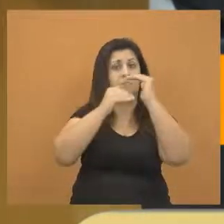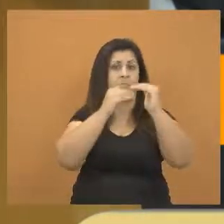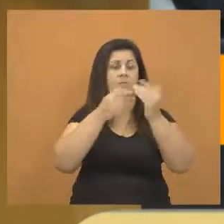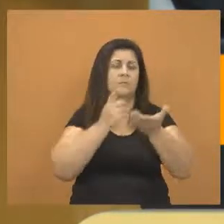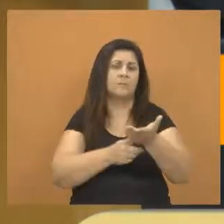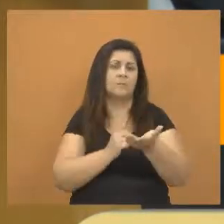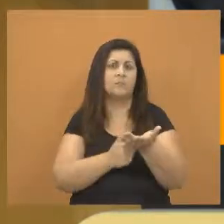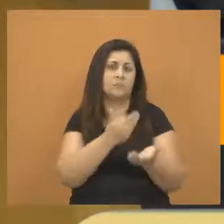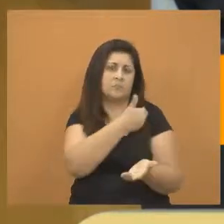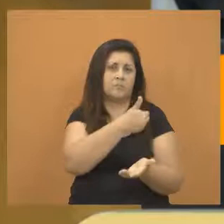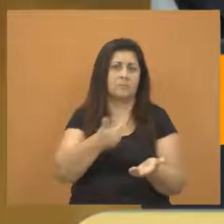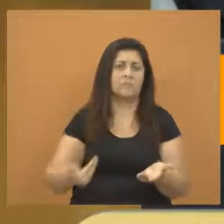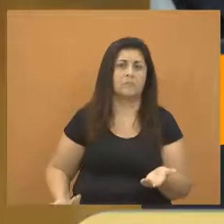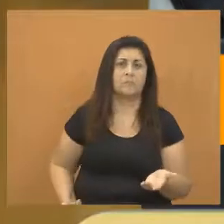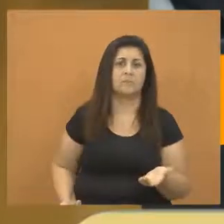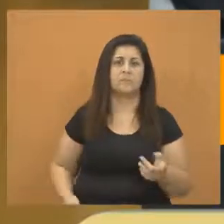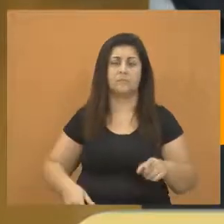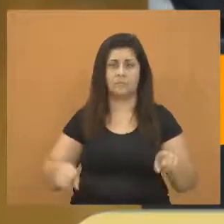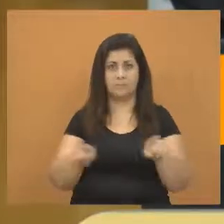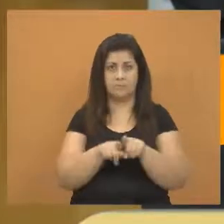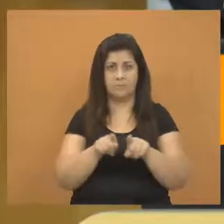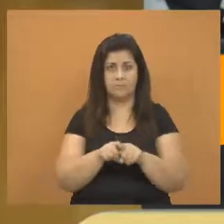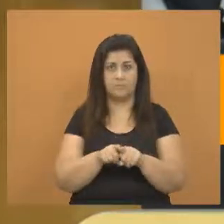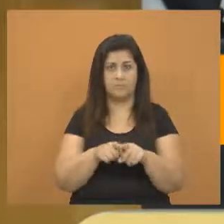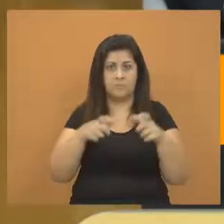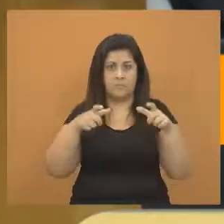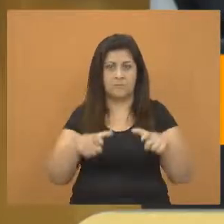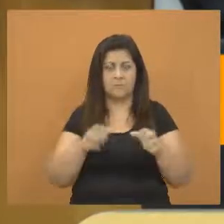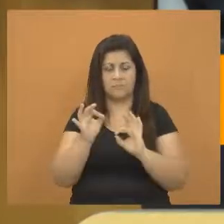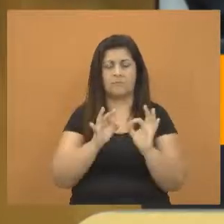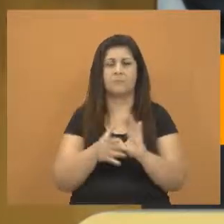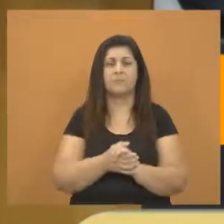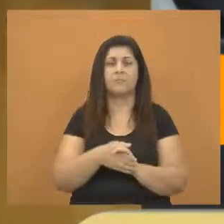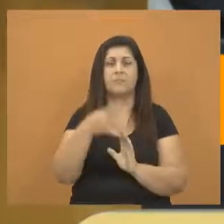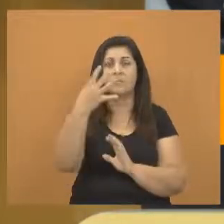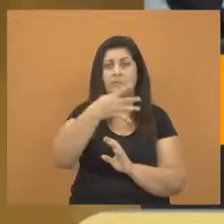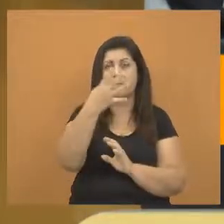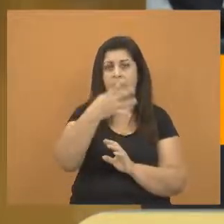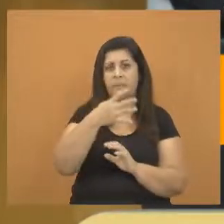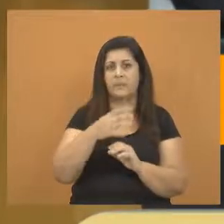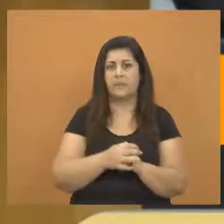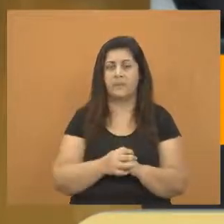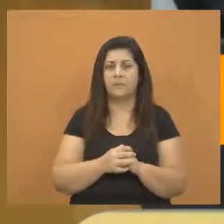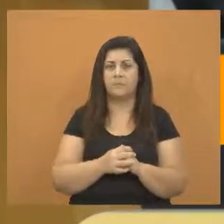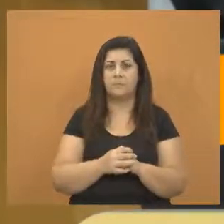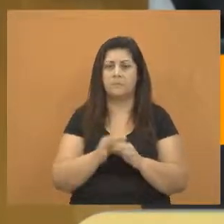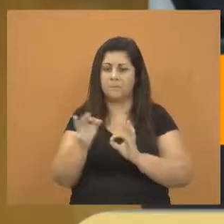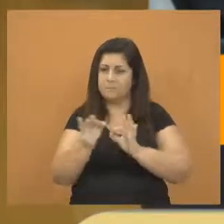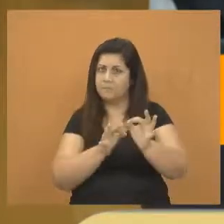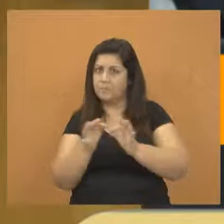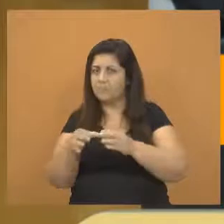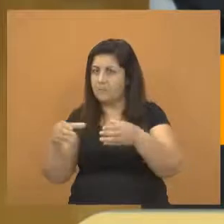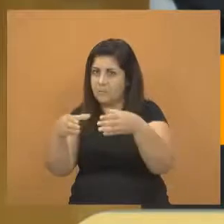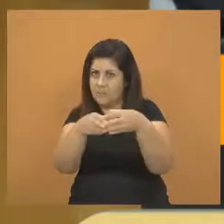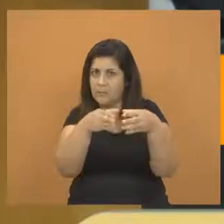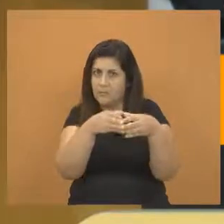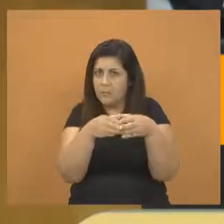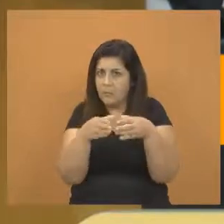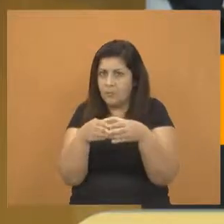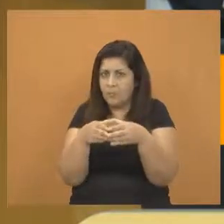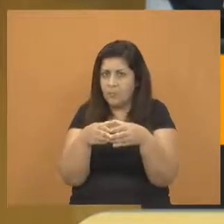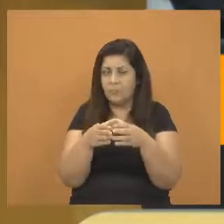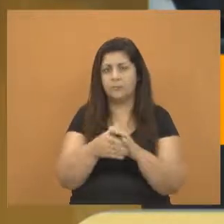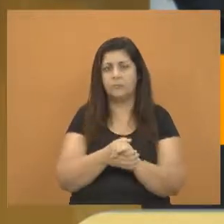e respectivas unidades executoras. 4. Estrutura de órgãos, unidades orçamentárias